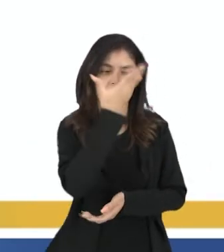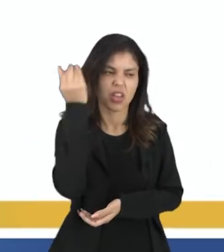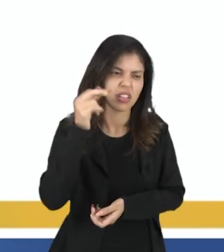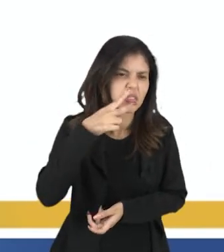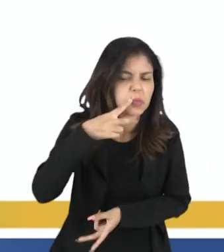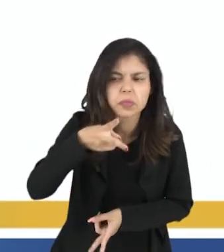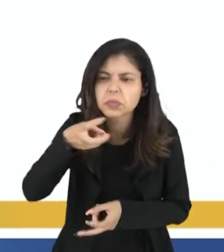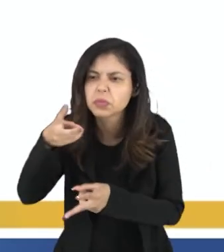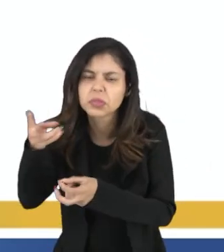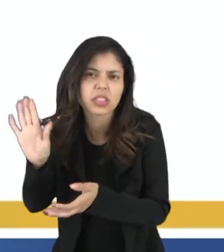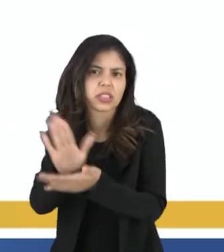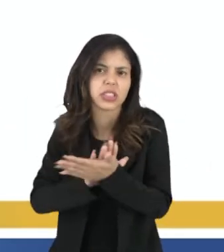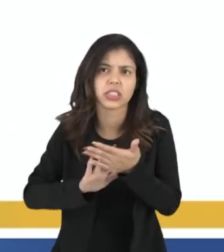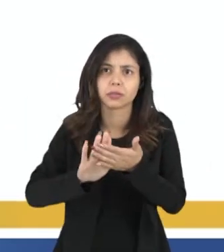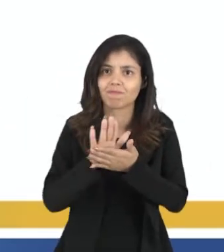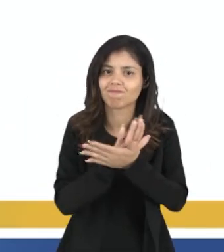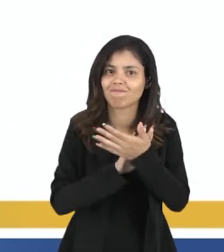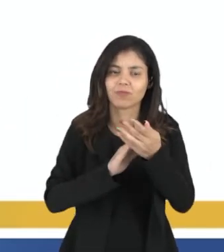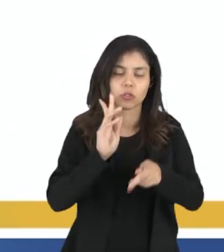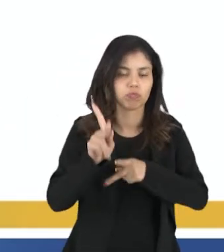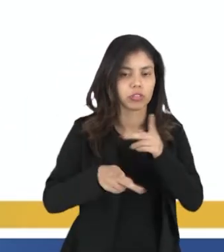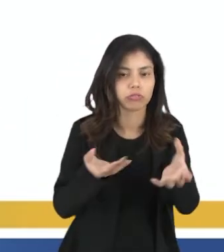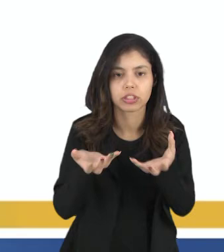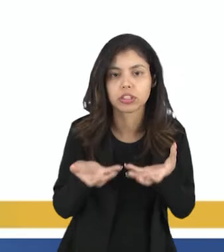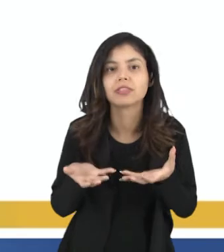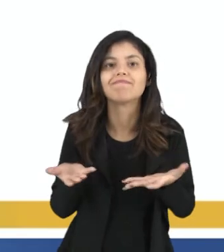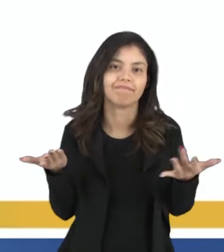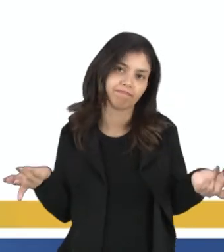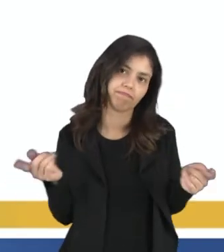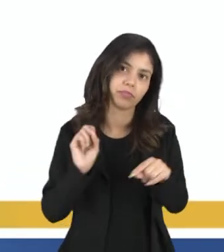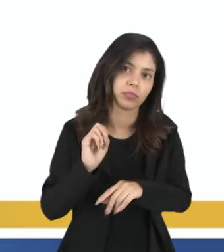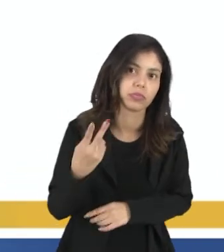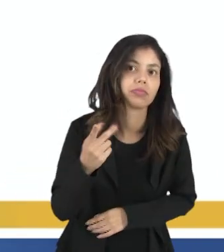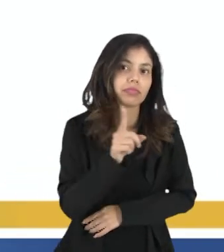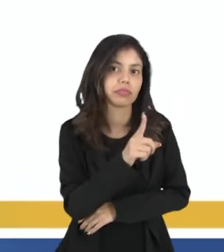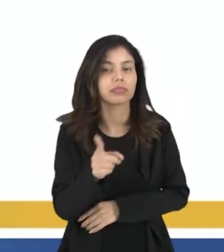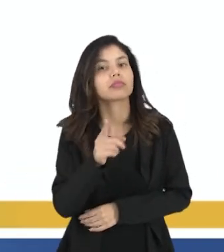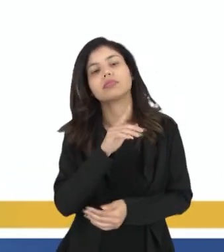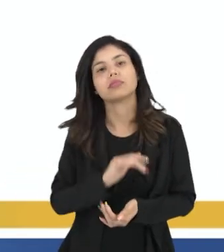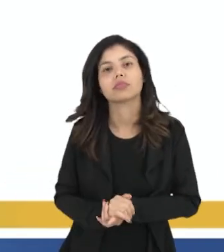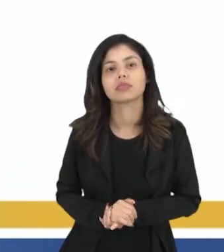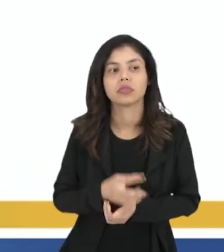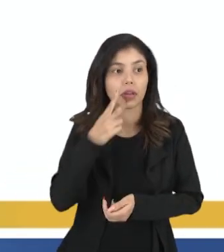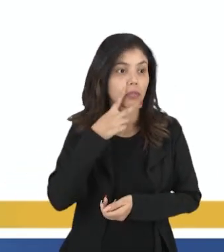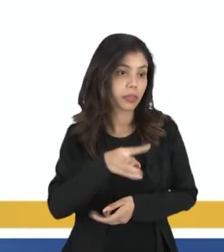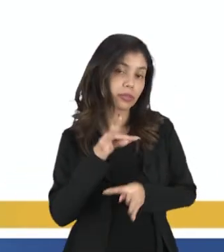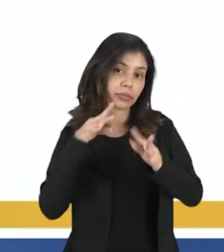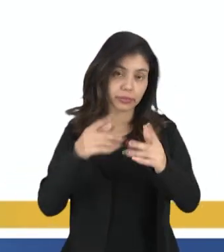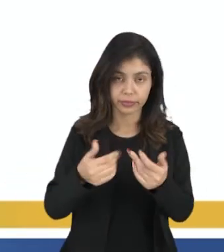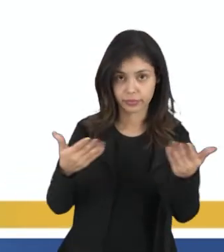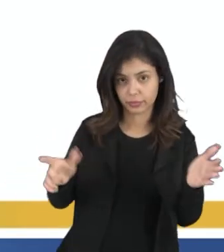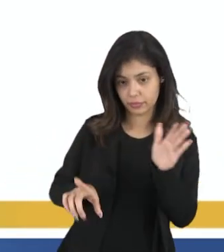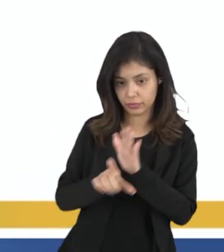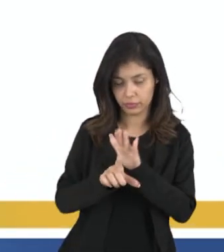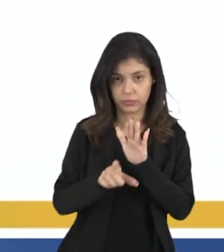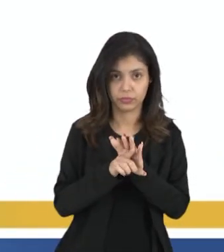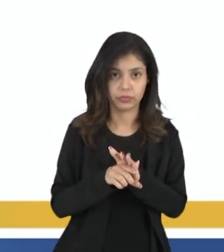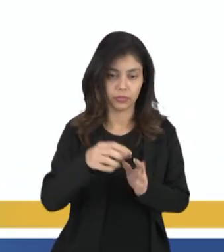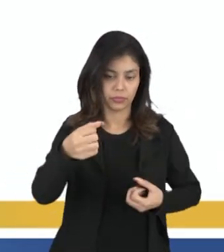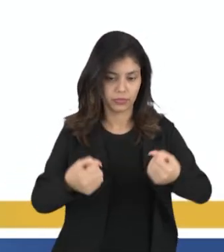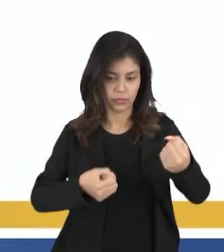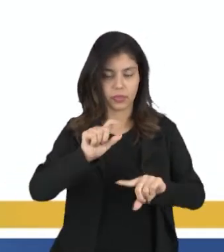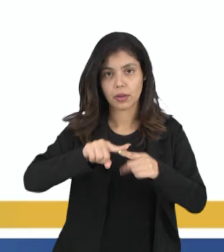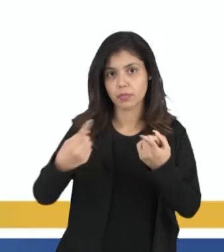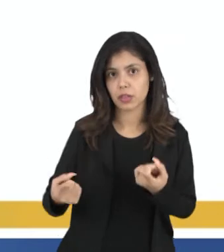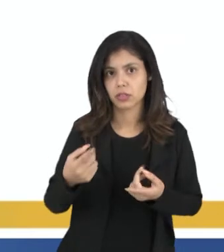ouve realmente se o povo está querendo participar, se o povo está realmente a par de tudo isso. Cria-se lei para o trânsito,